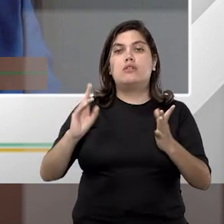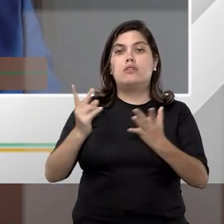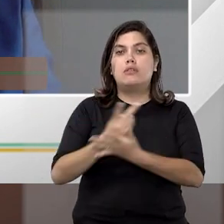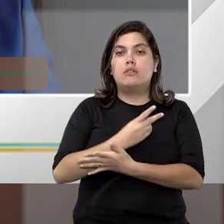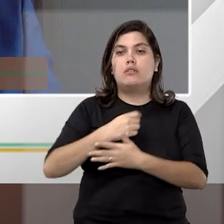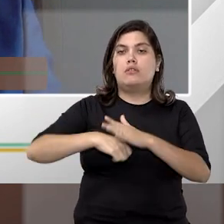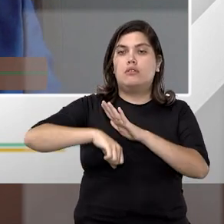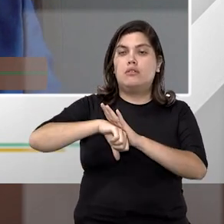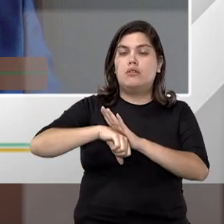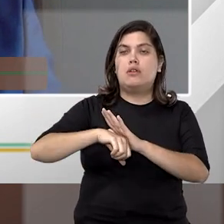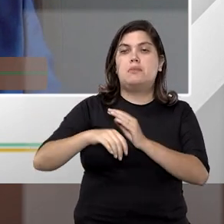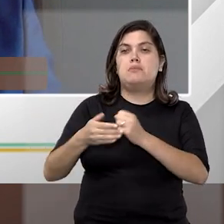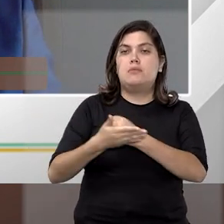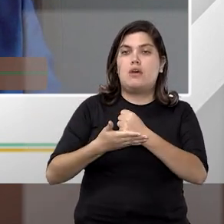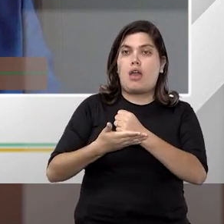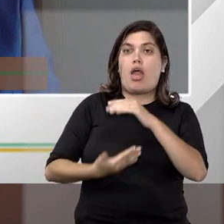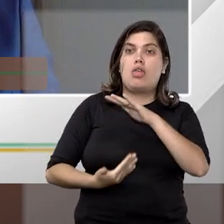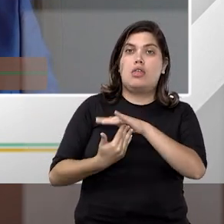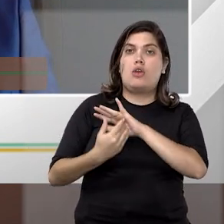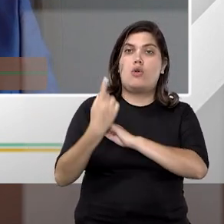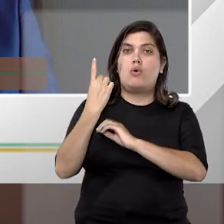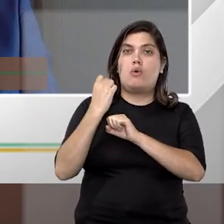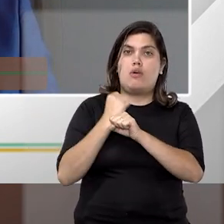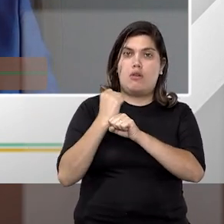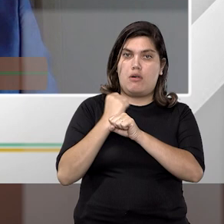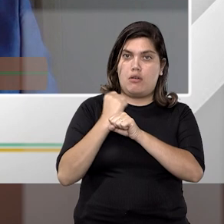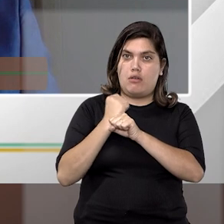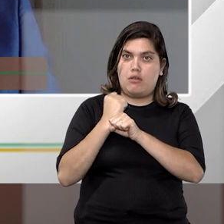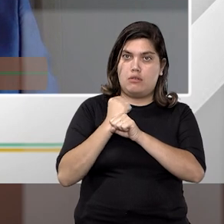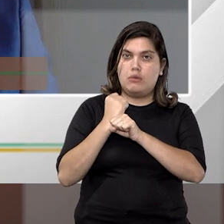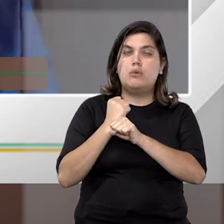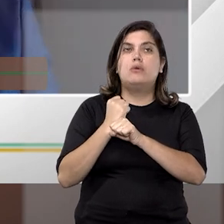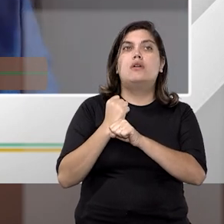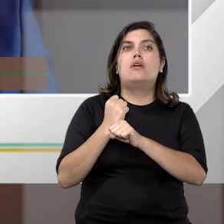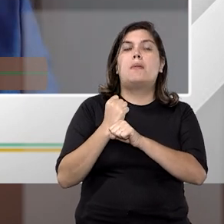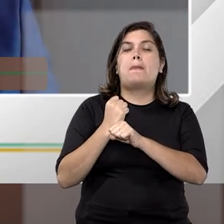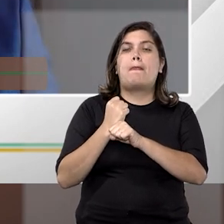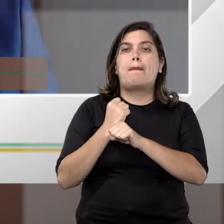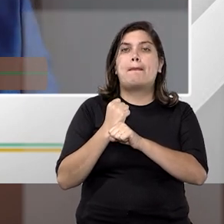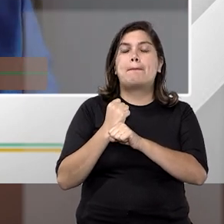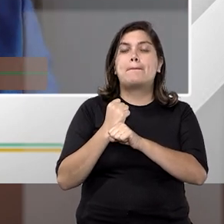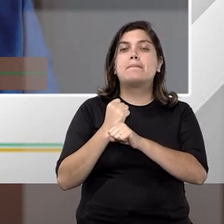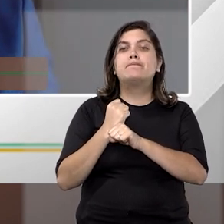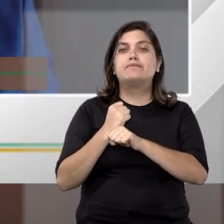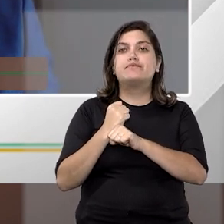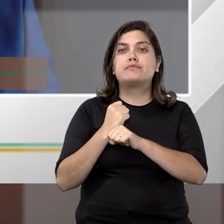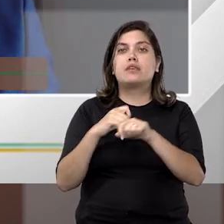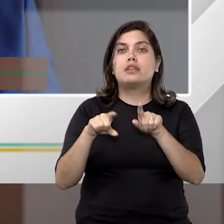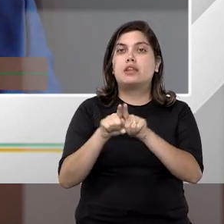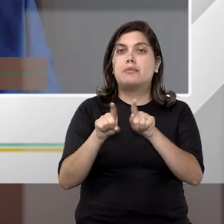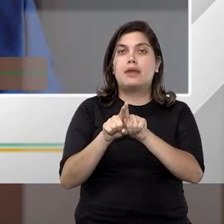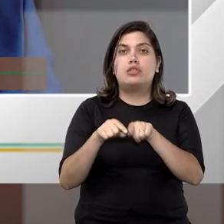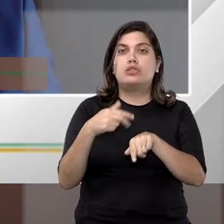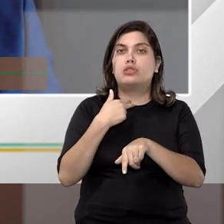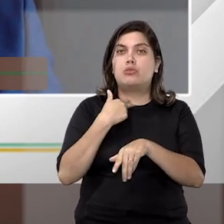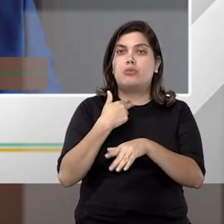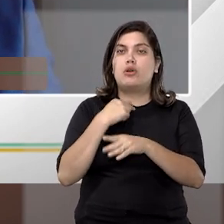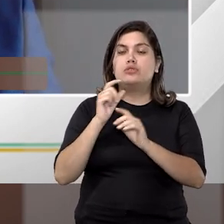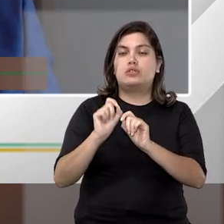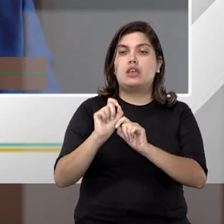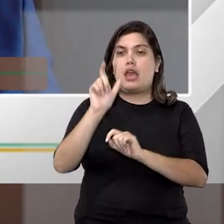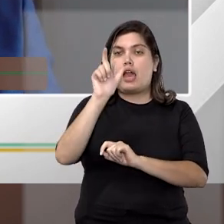cabível apenas para os vistos em que a pena mínima e já até um ano a pena mínima é de um ano e